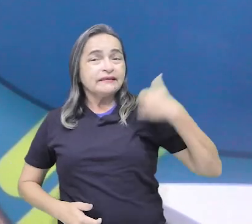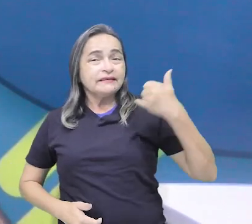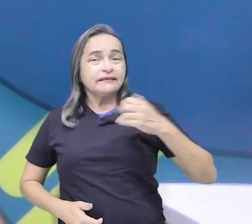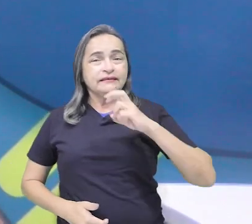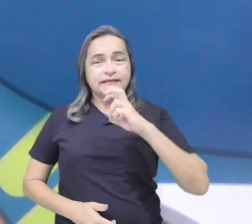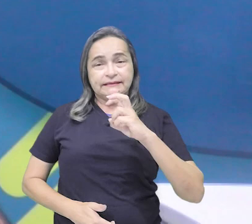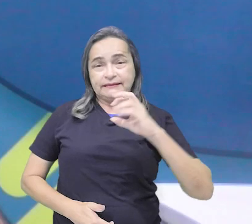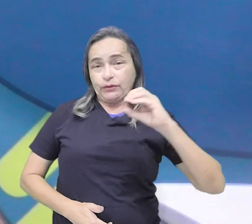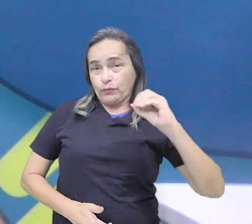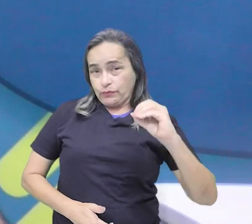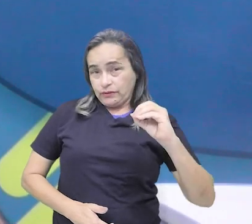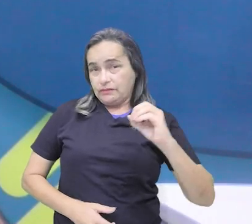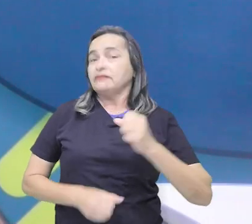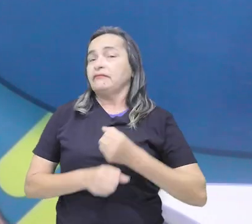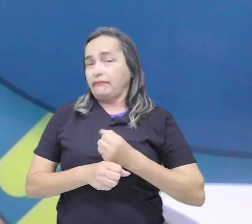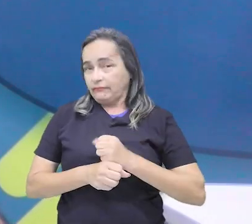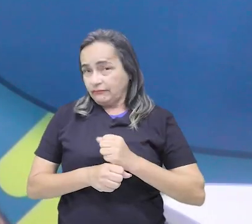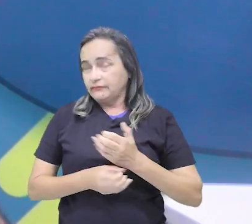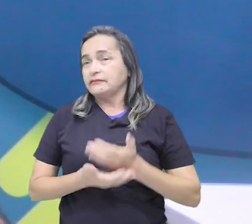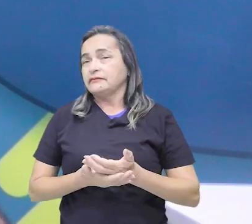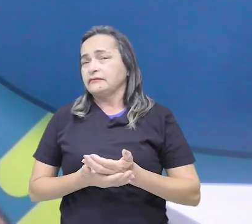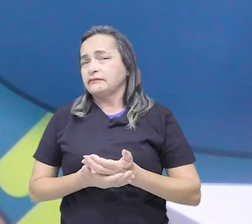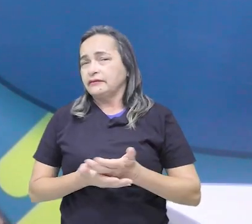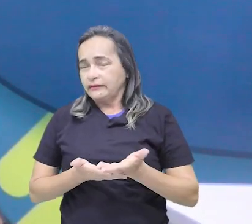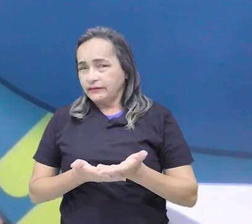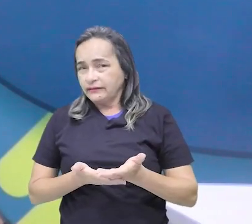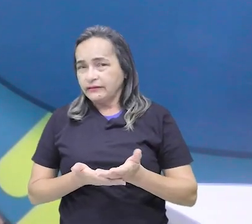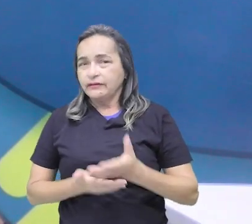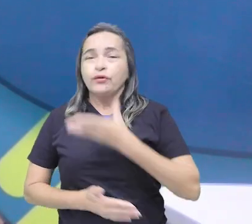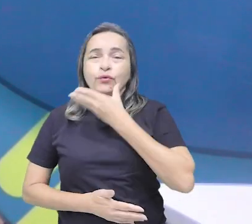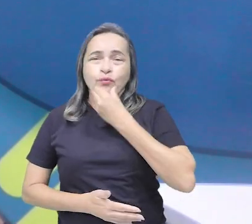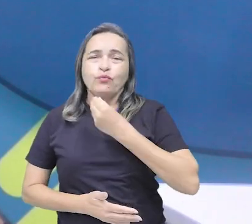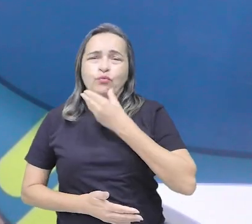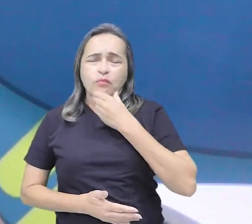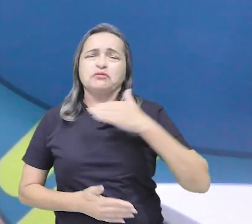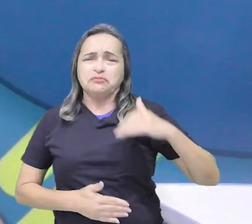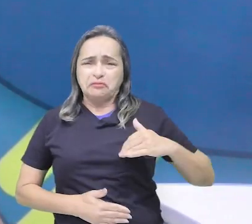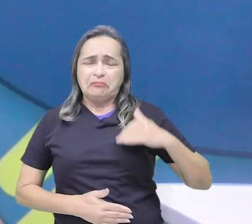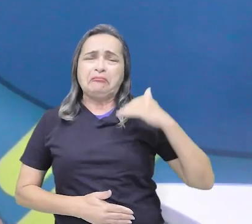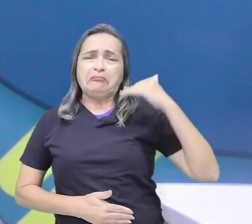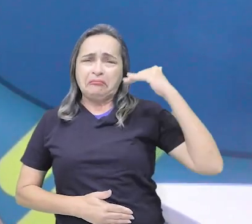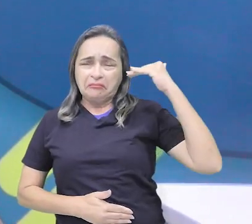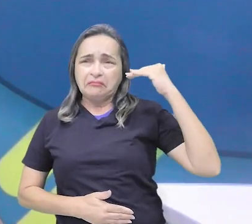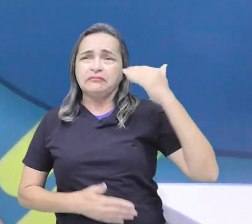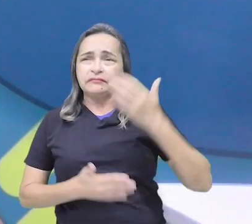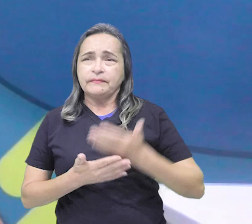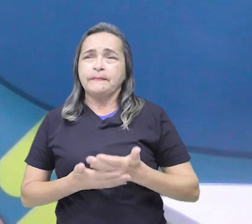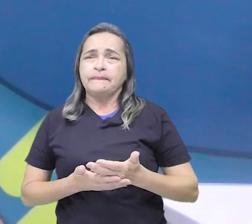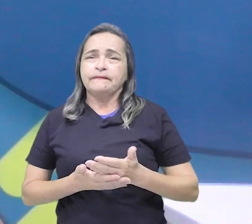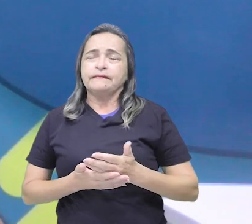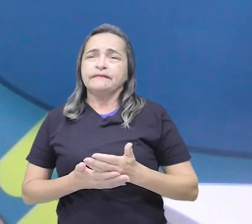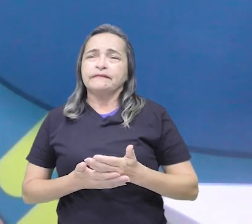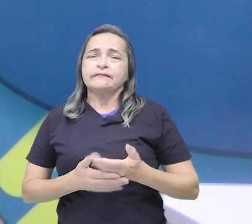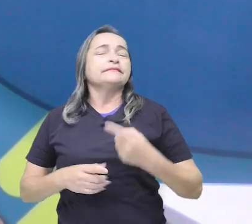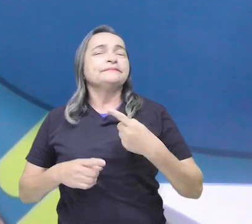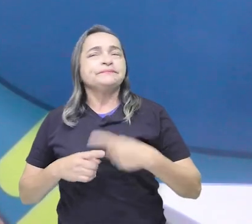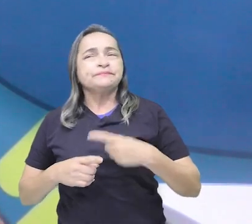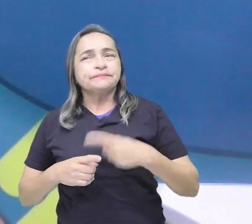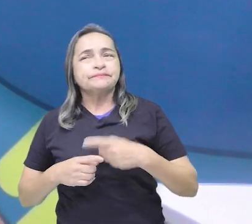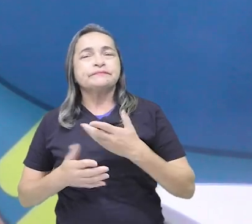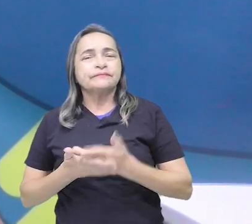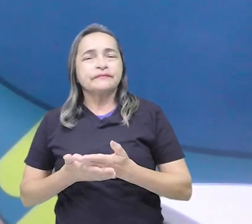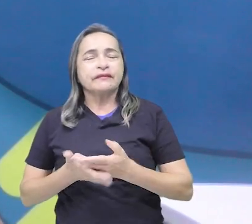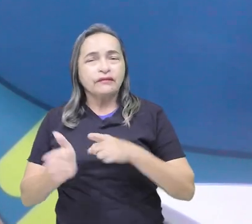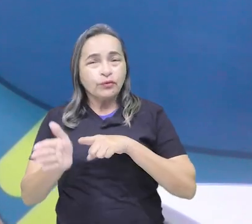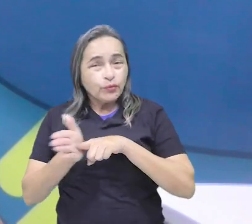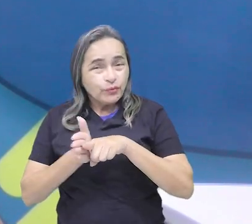uma faixa já que nós consideramos do homem maduro e uma faixa muito pertinente para o rastreamento através de um